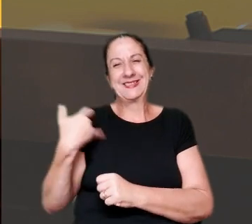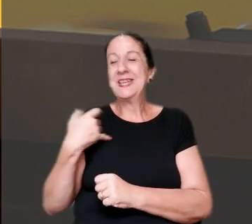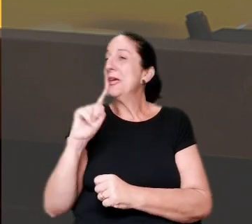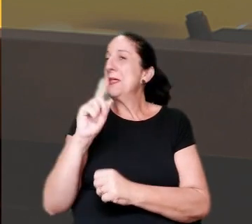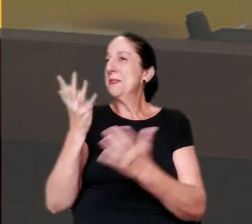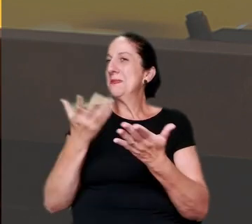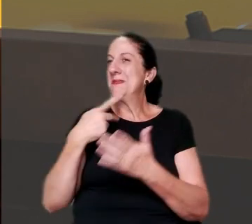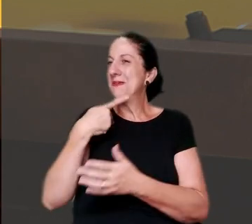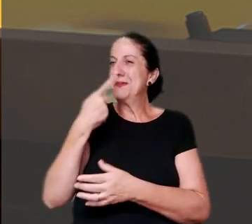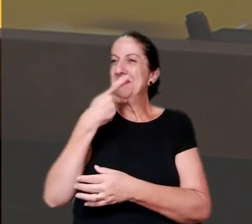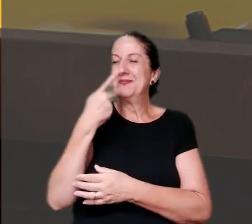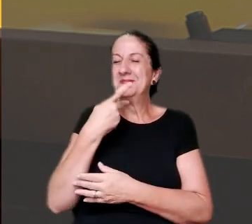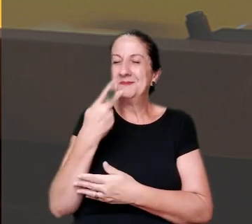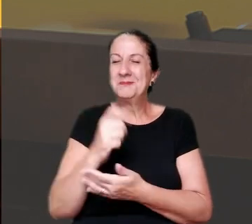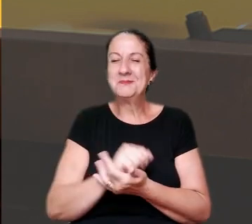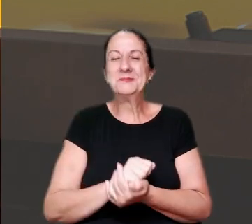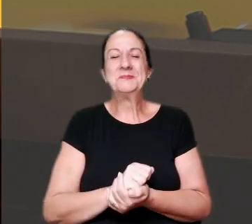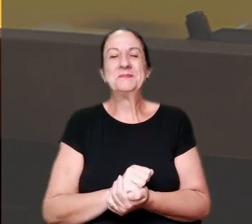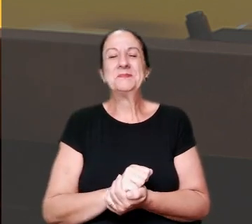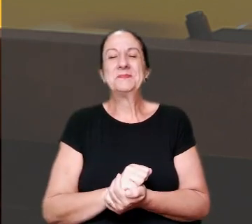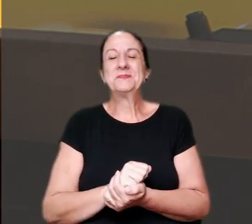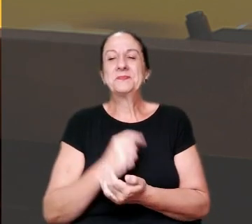diga. Né?